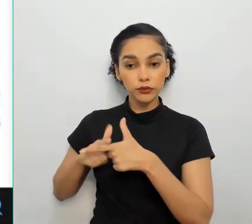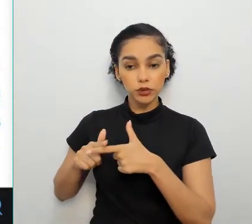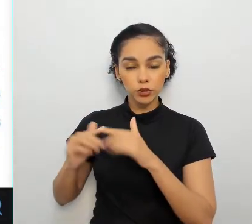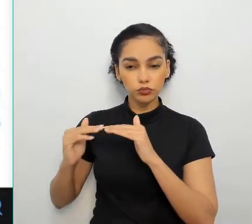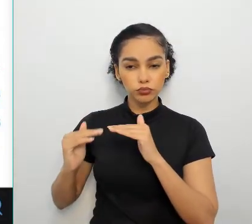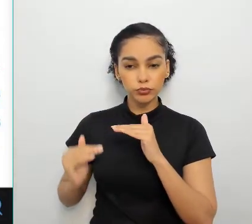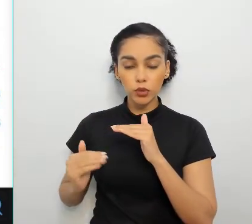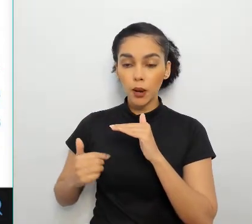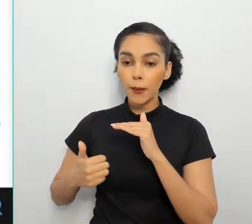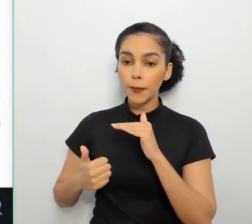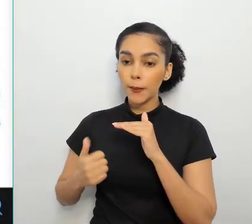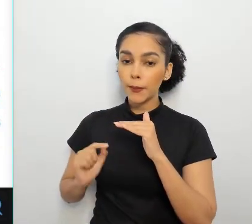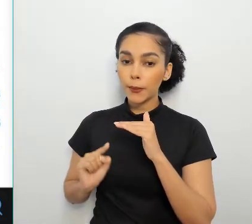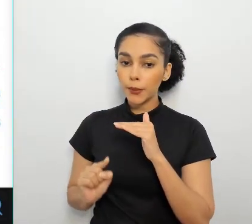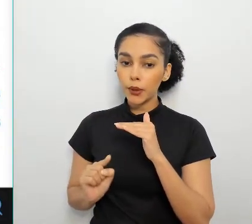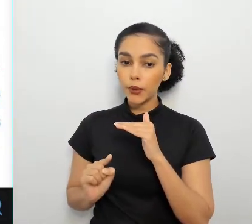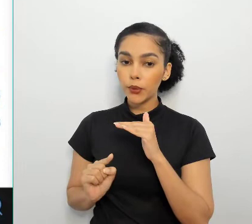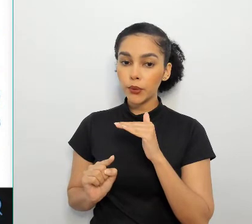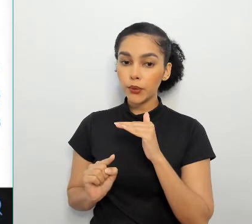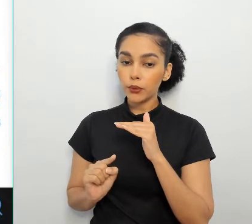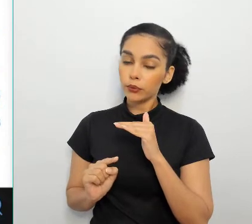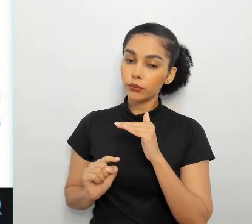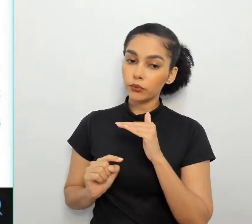dividido por 1024.